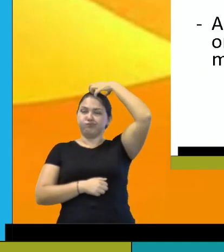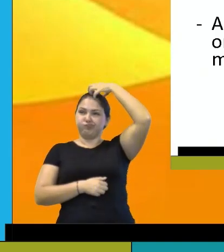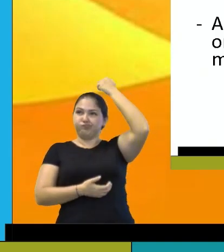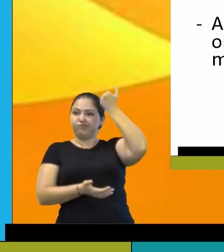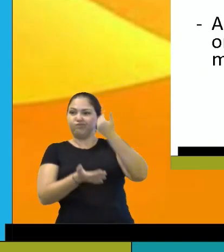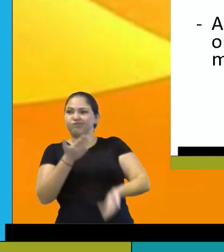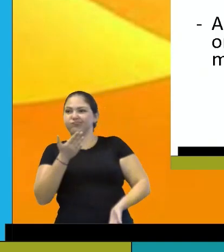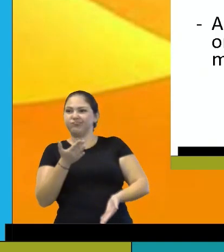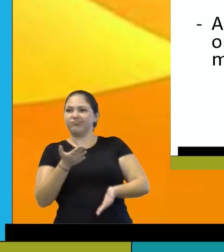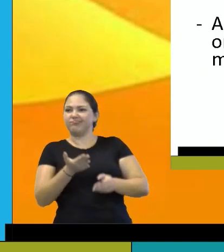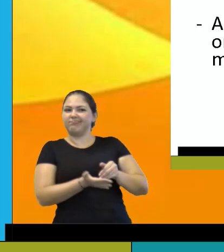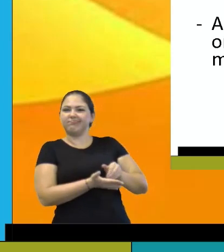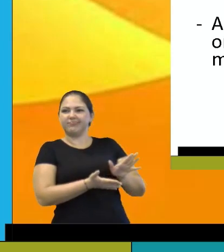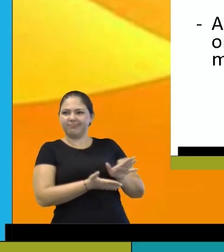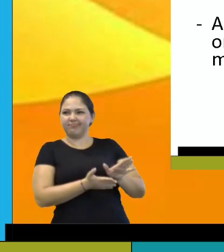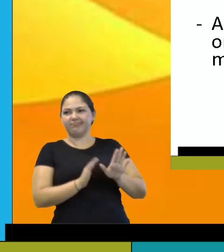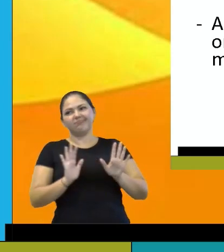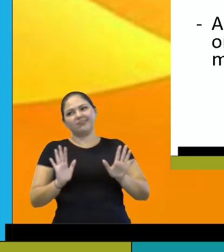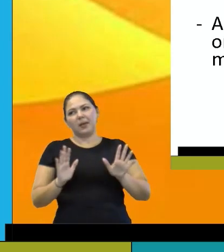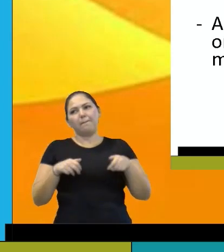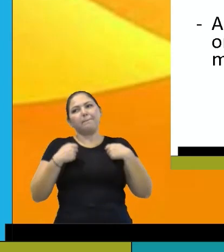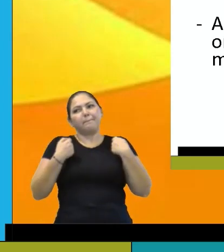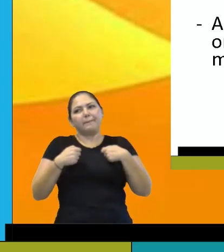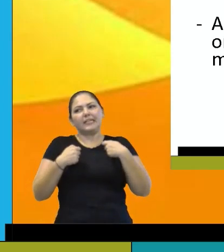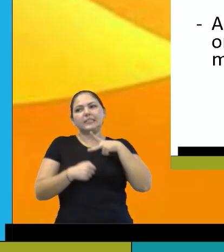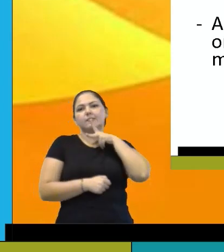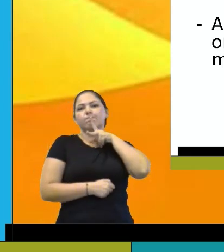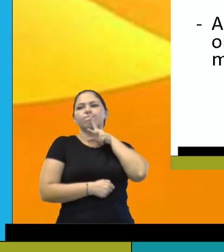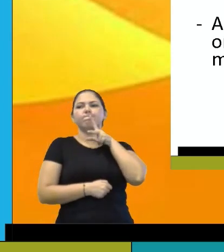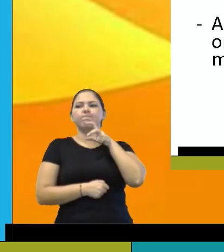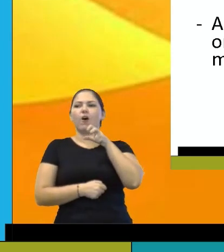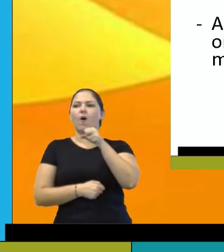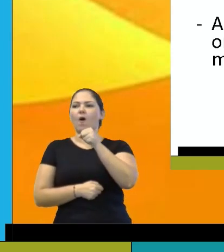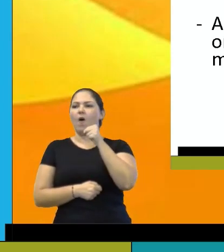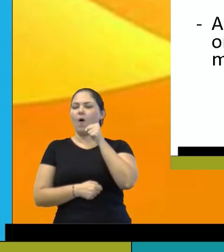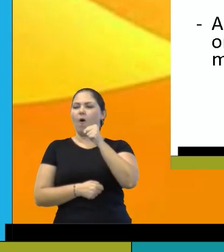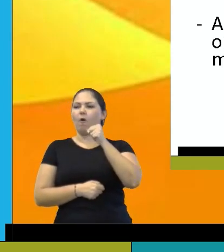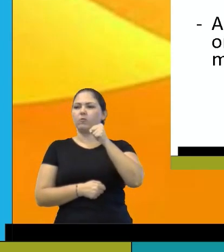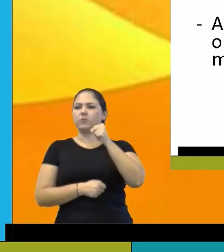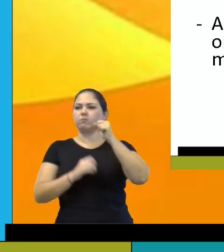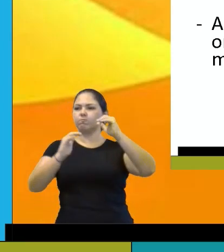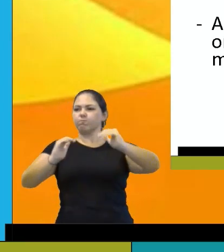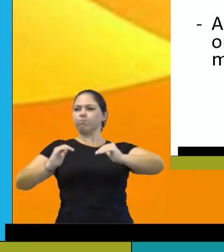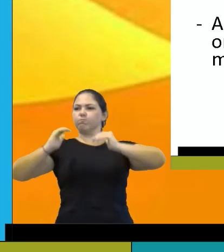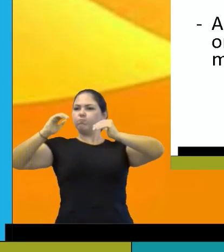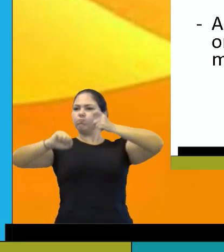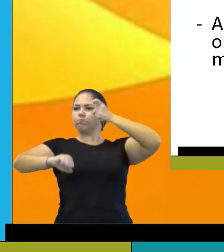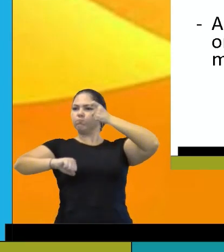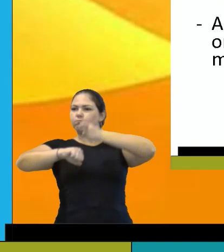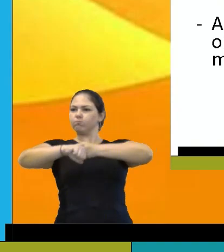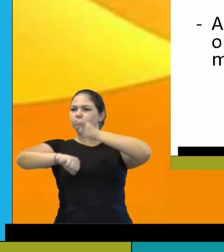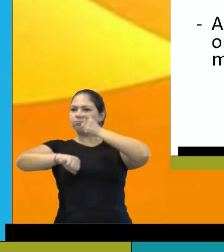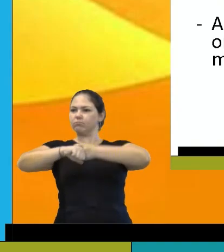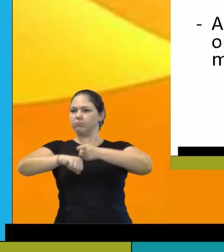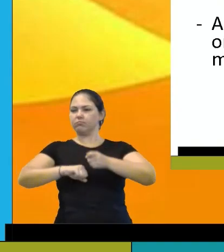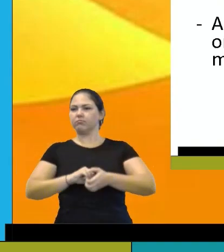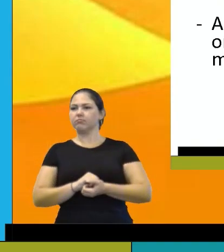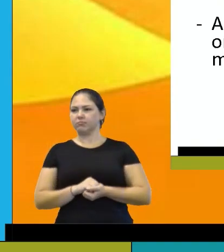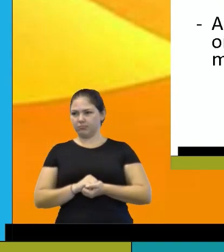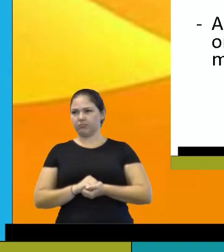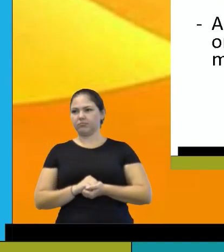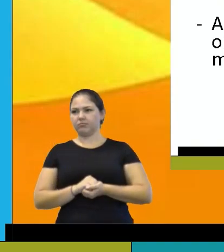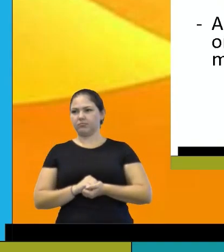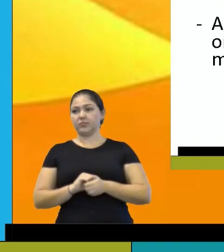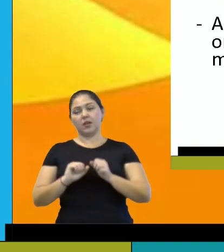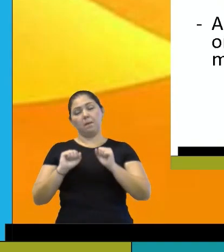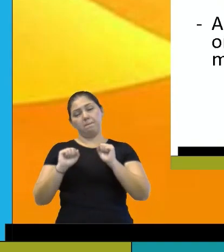o bom governante decidir governar com base na moral cristã, ele rapidamente será morto por aqueles